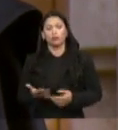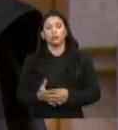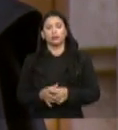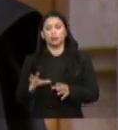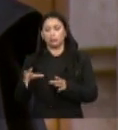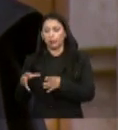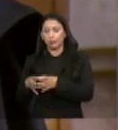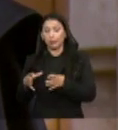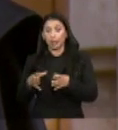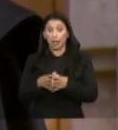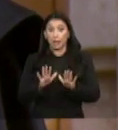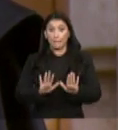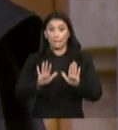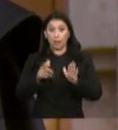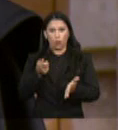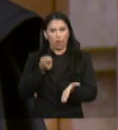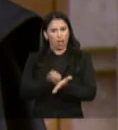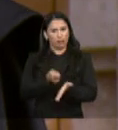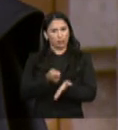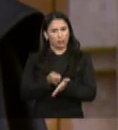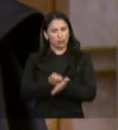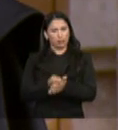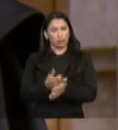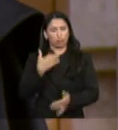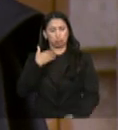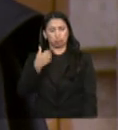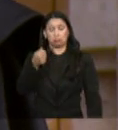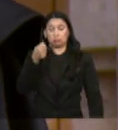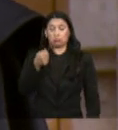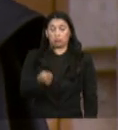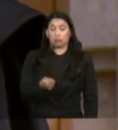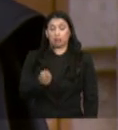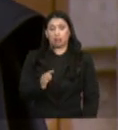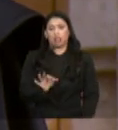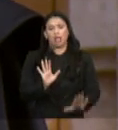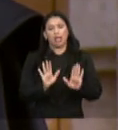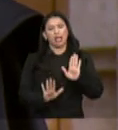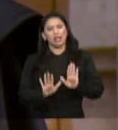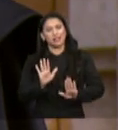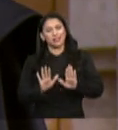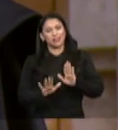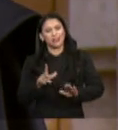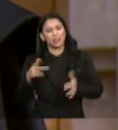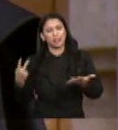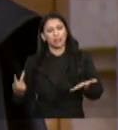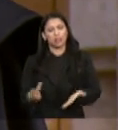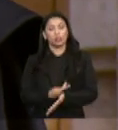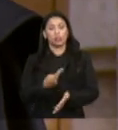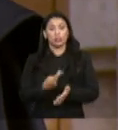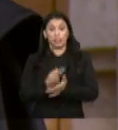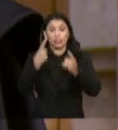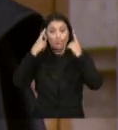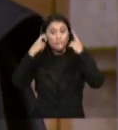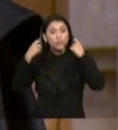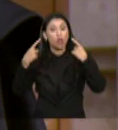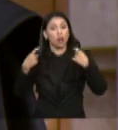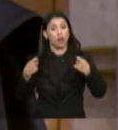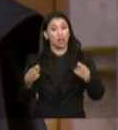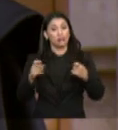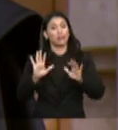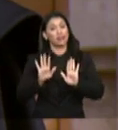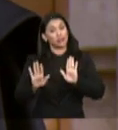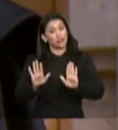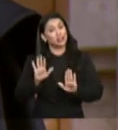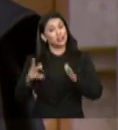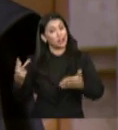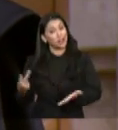pelo arbitramento dessa magistratura de vez em quando uma lufada mais violenta se levanta contra